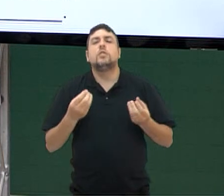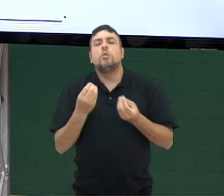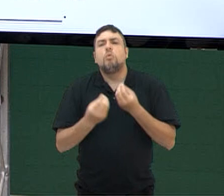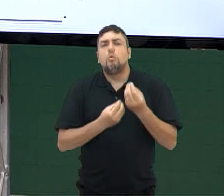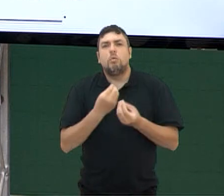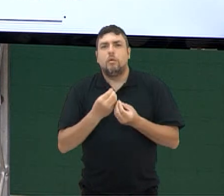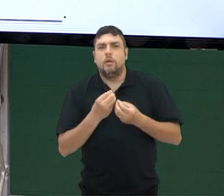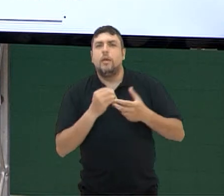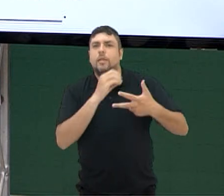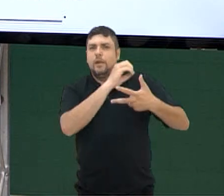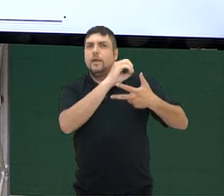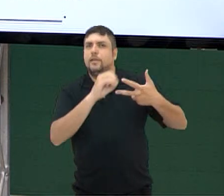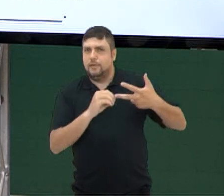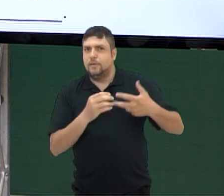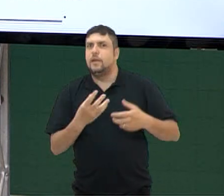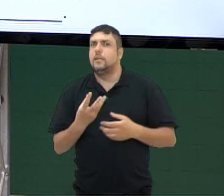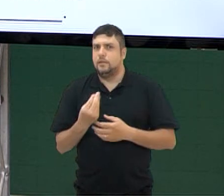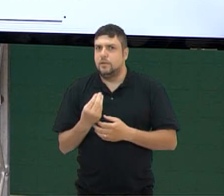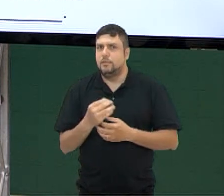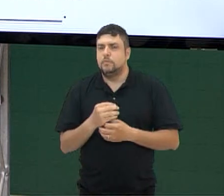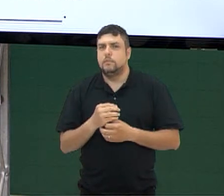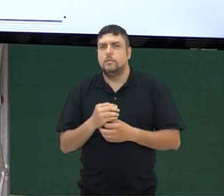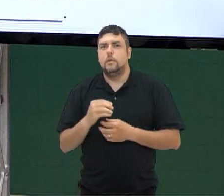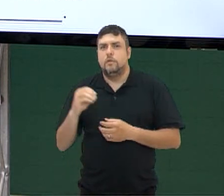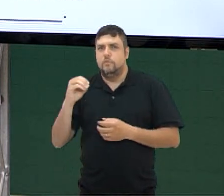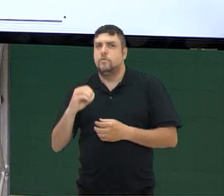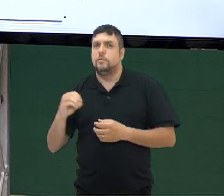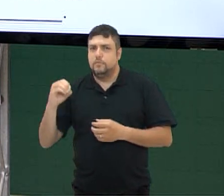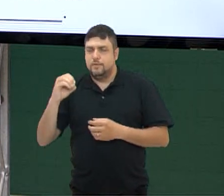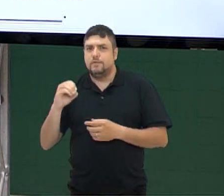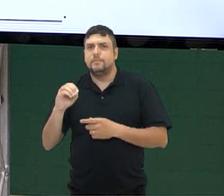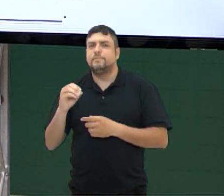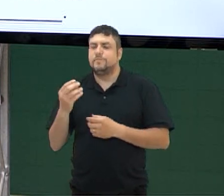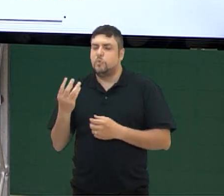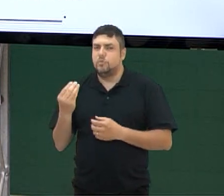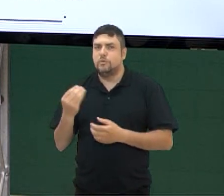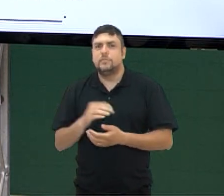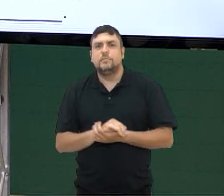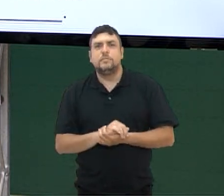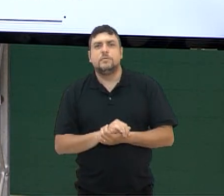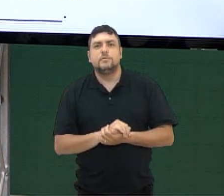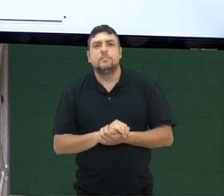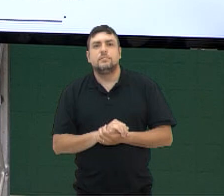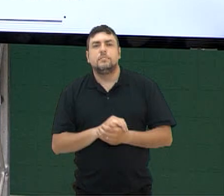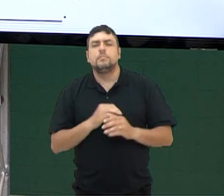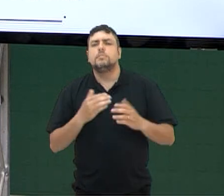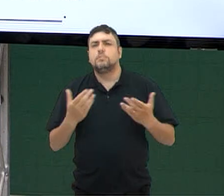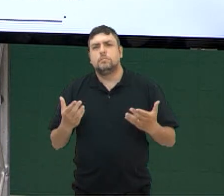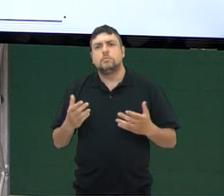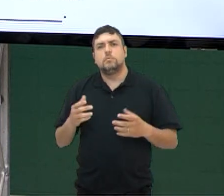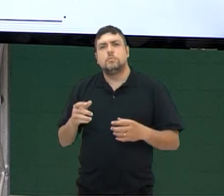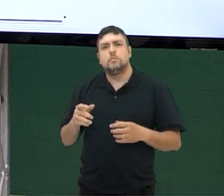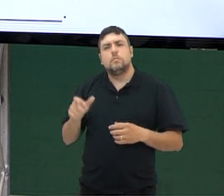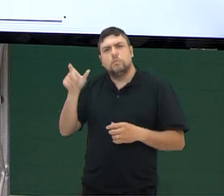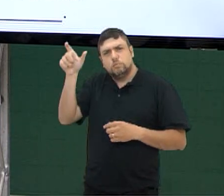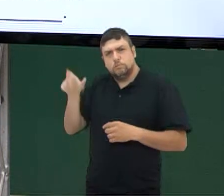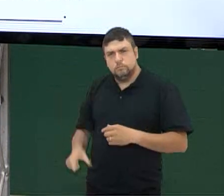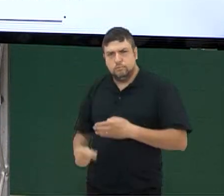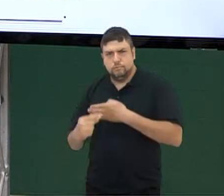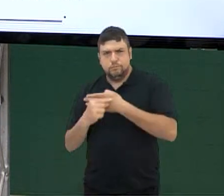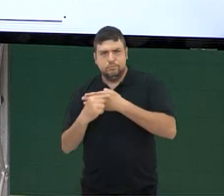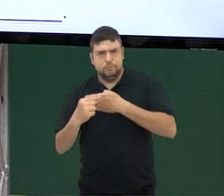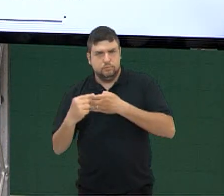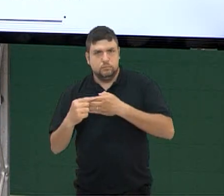Oswald de Andrade, esse poema, ele já apareceu várias vezes. Então, aqui o Oswald, nesse